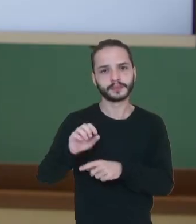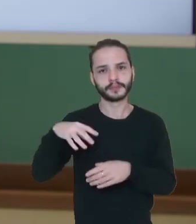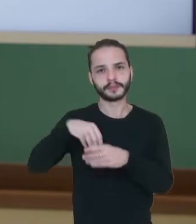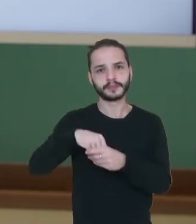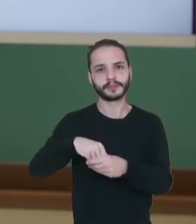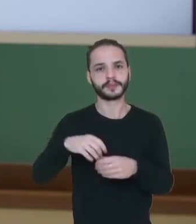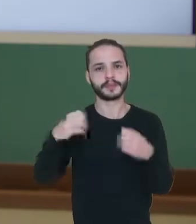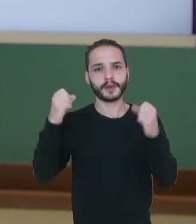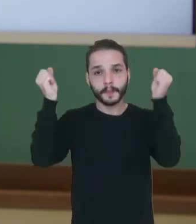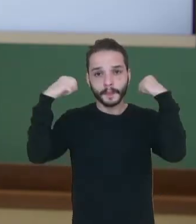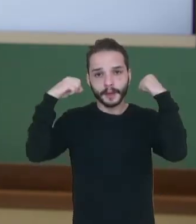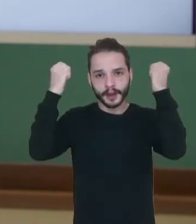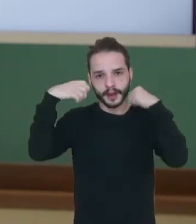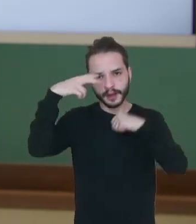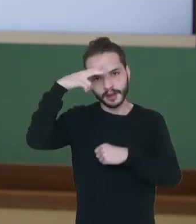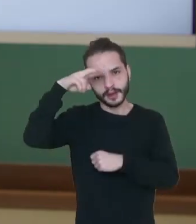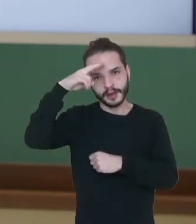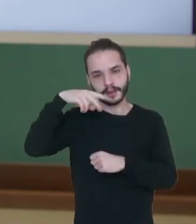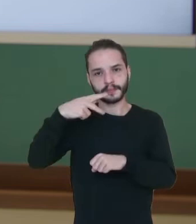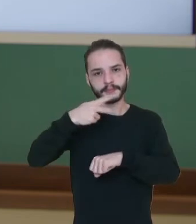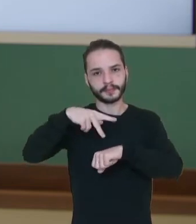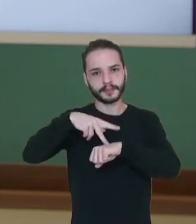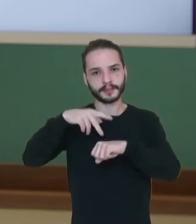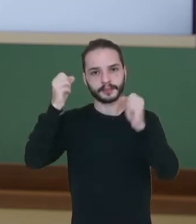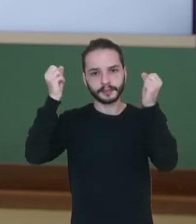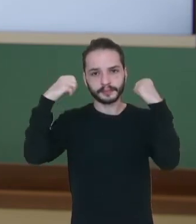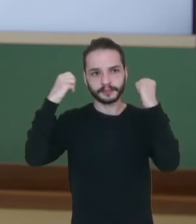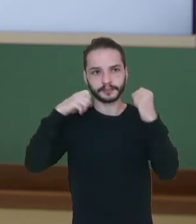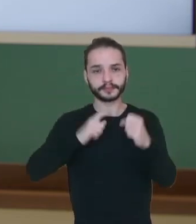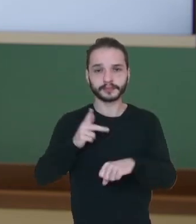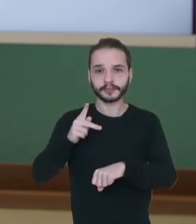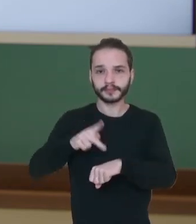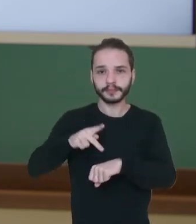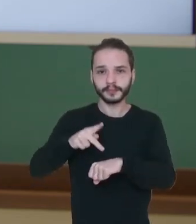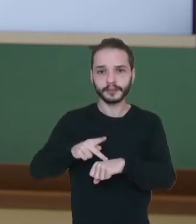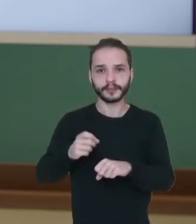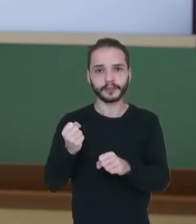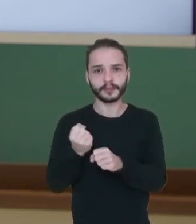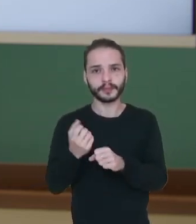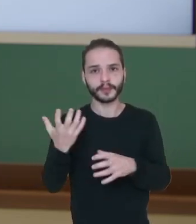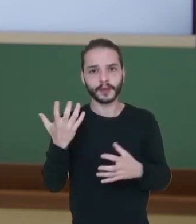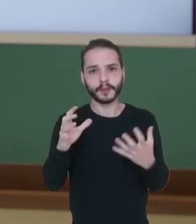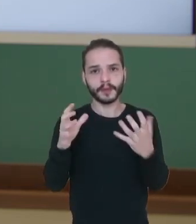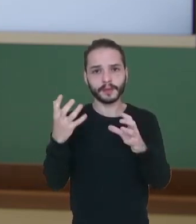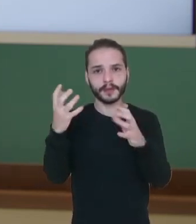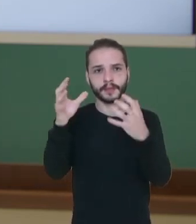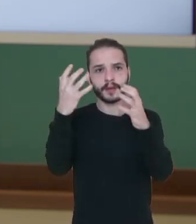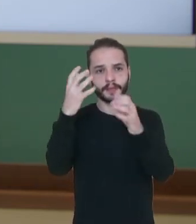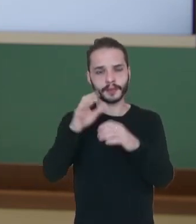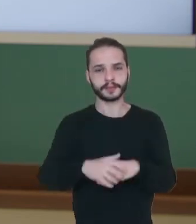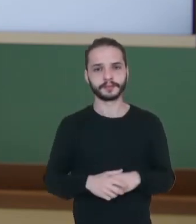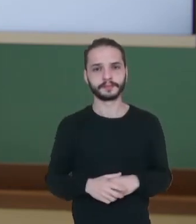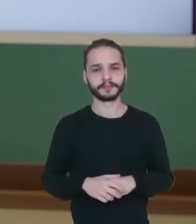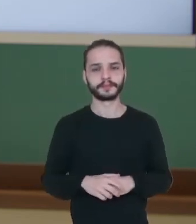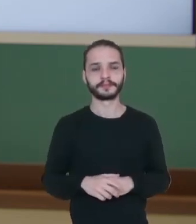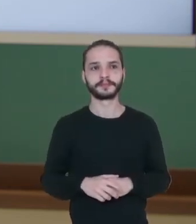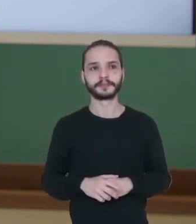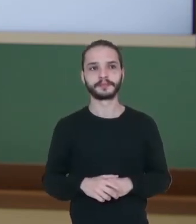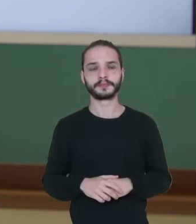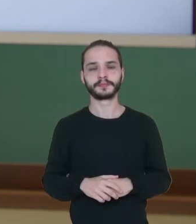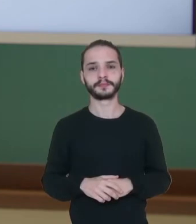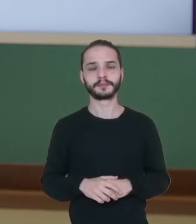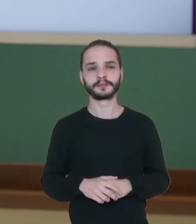no México. Além de ter sido feita de pedra, numa época que mal se dominava o metal, eles